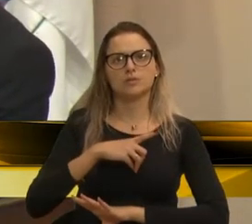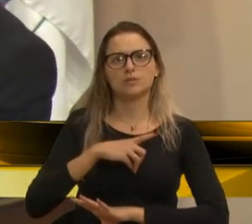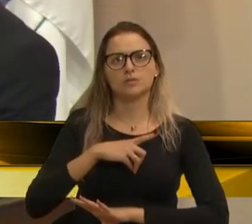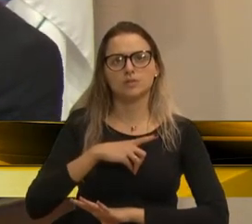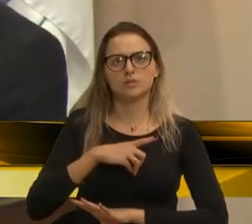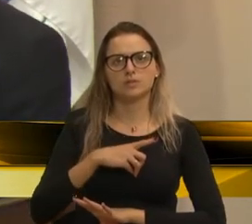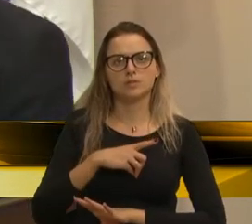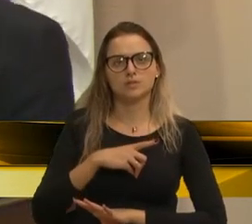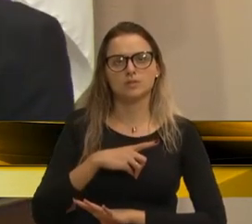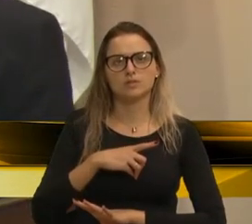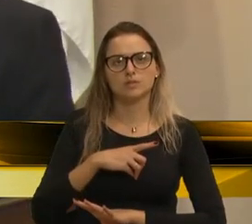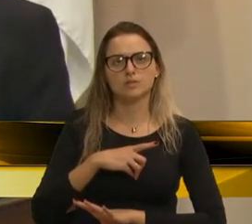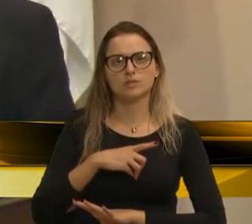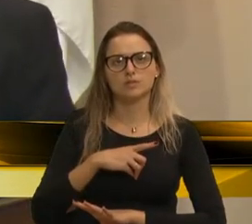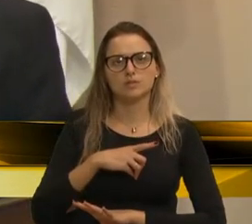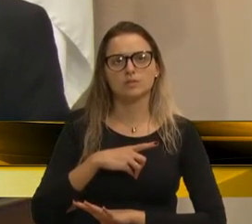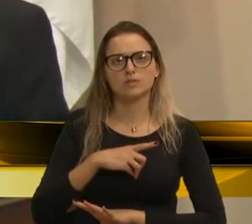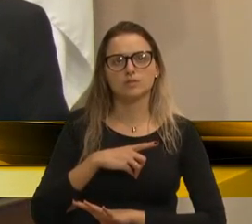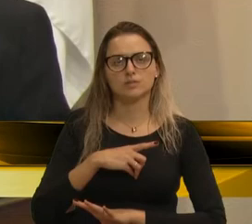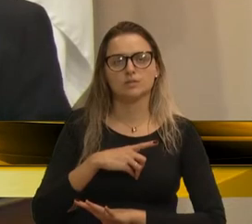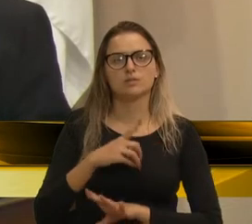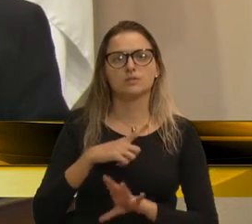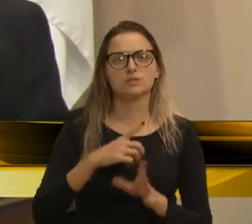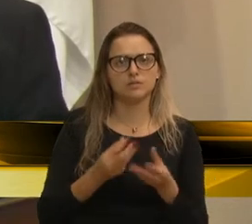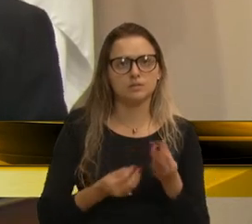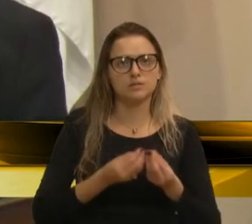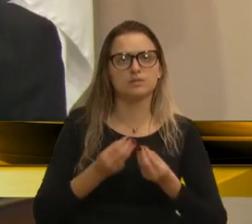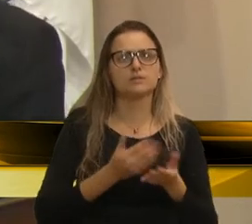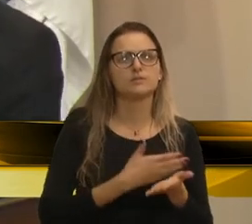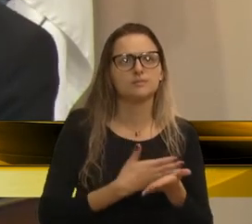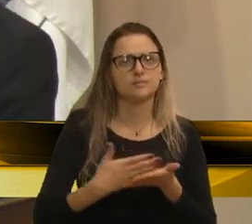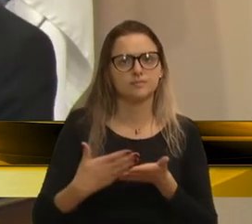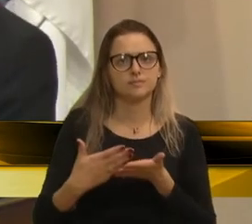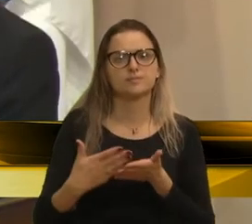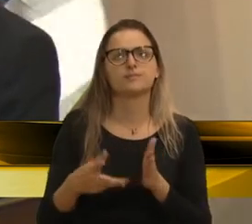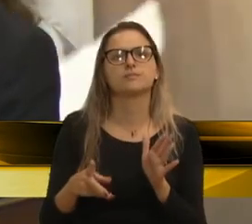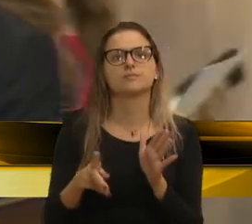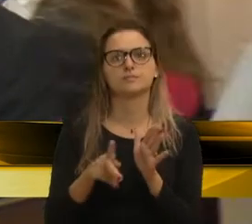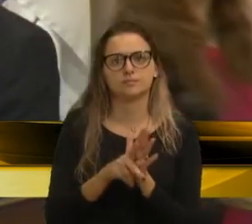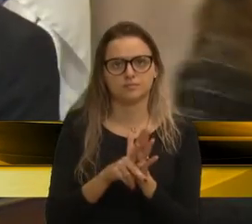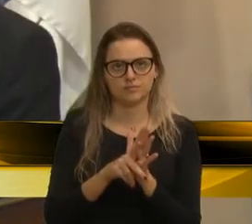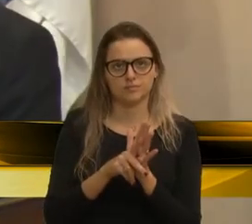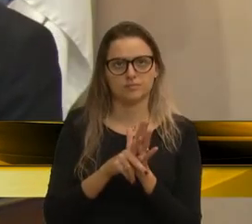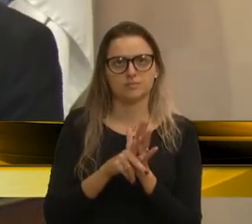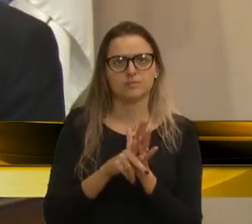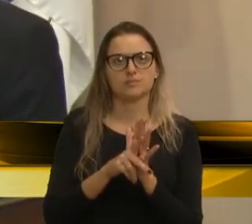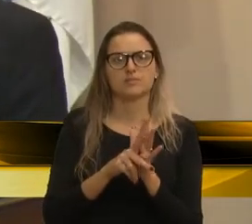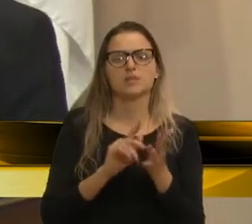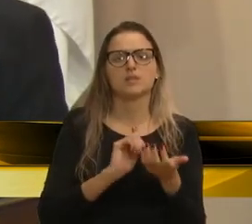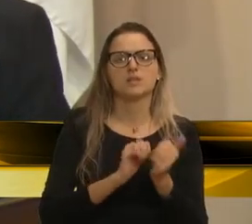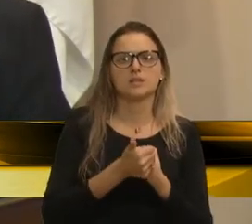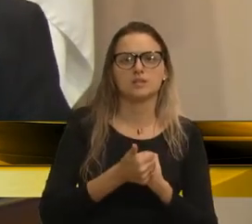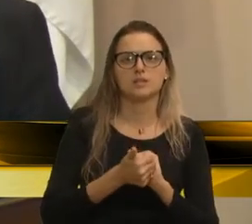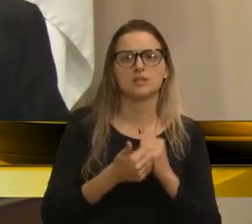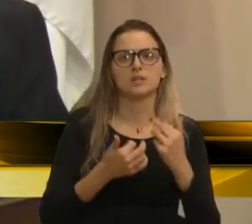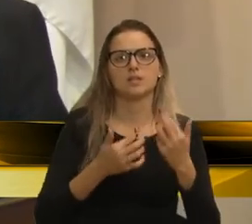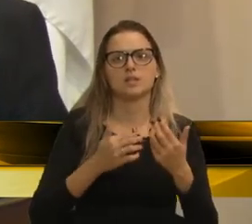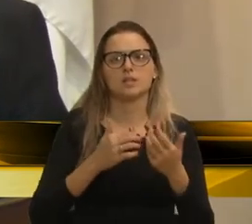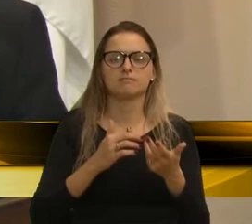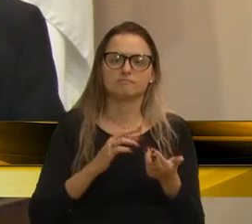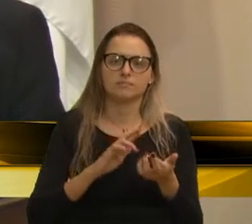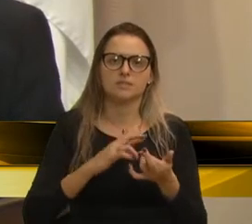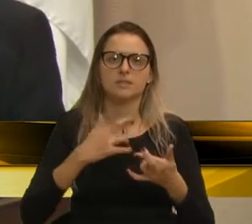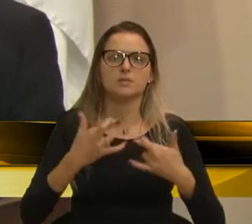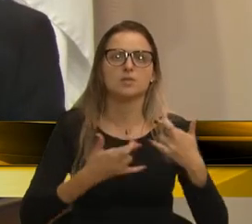imundície, que começou a sua ação na Secretaria de Esporte e Lazer como secretária, destruindo